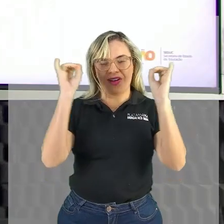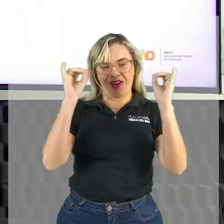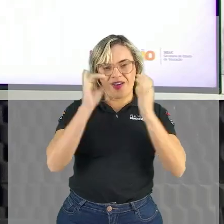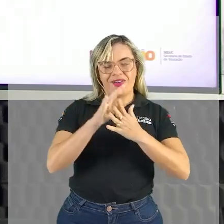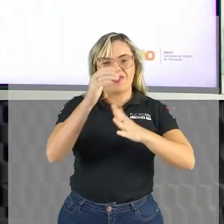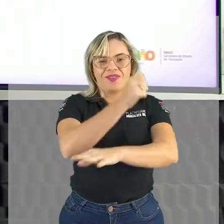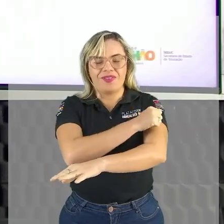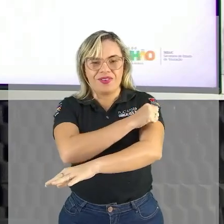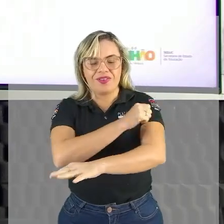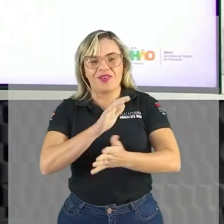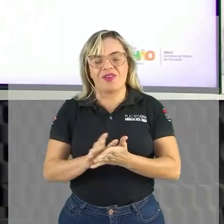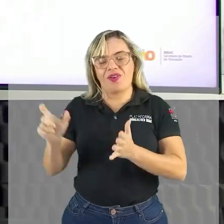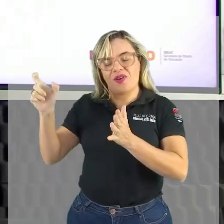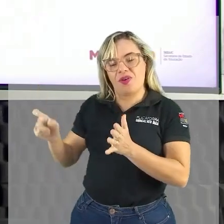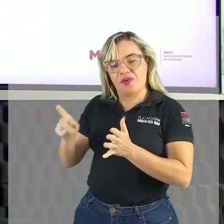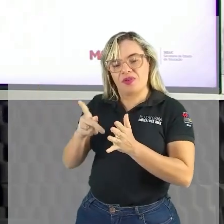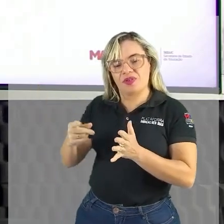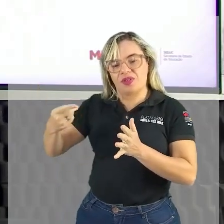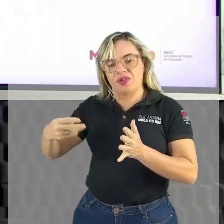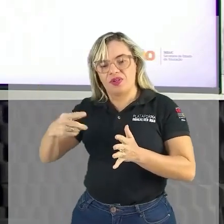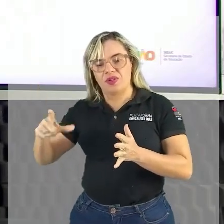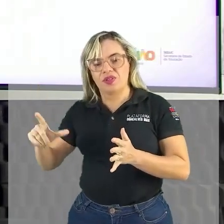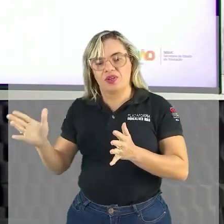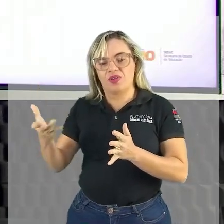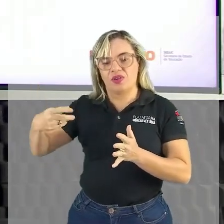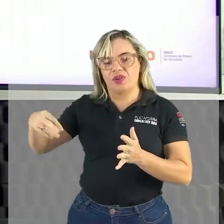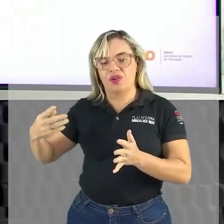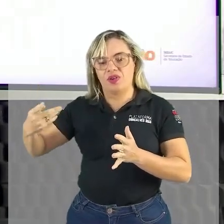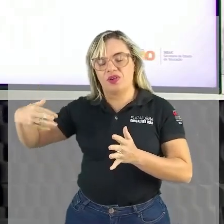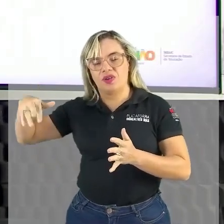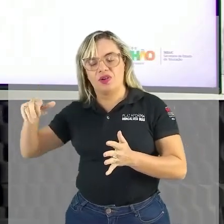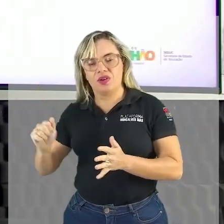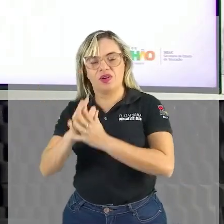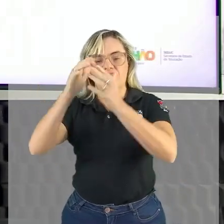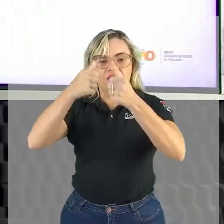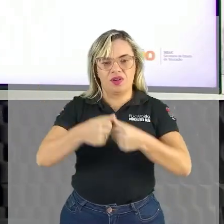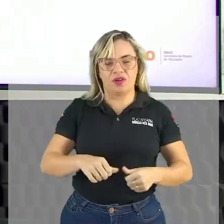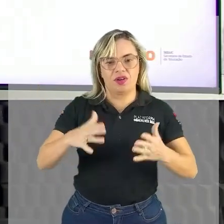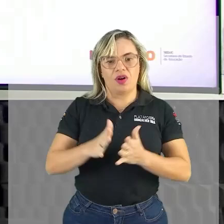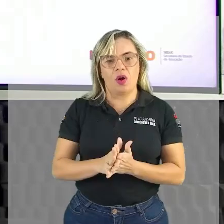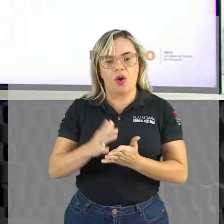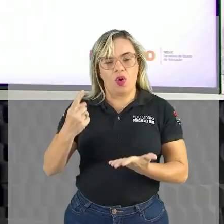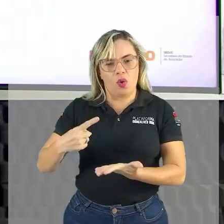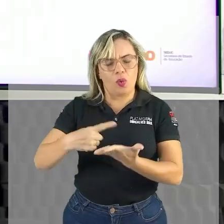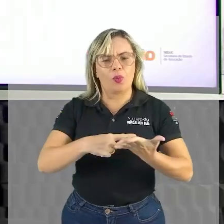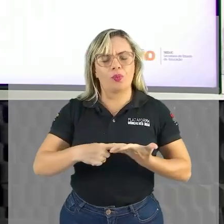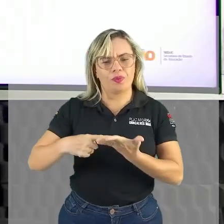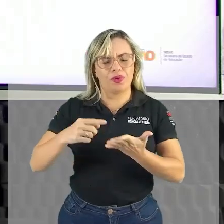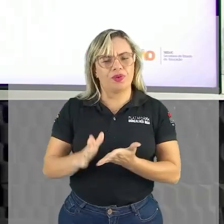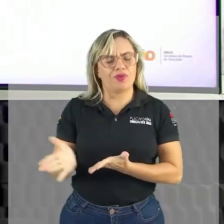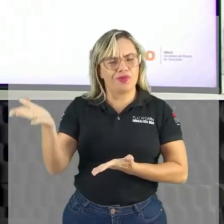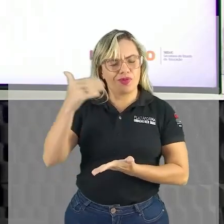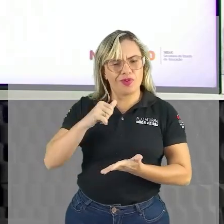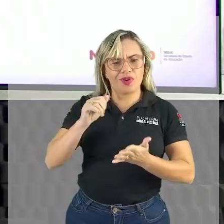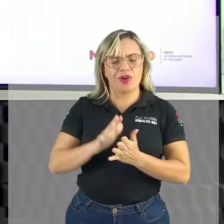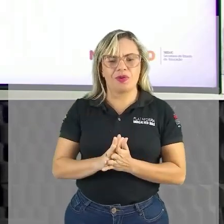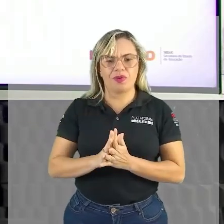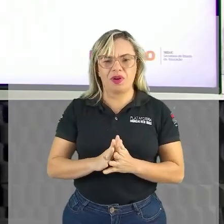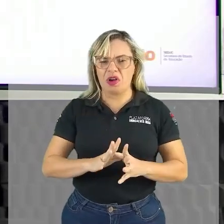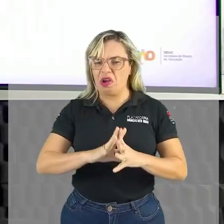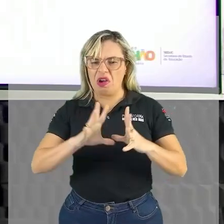Salve, galerinha! Professor Daniel Oliveira, mais uma vez aqui contigo. Lembra do nosso combinado, hein? Vamos fechar essa prova de